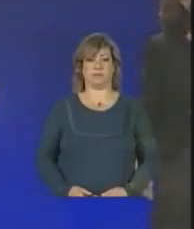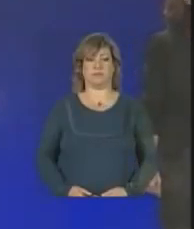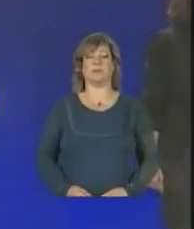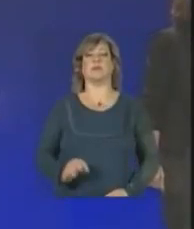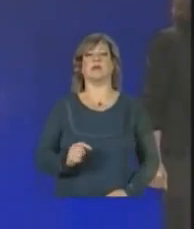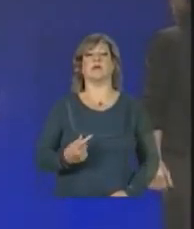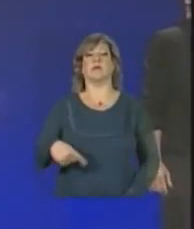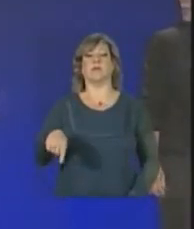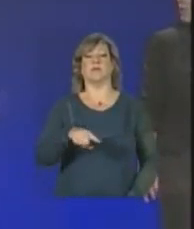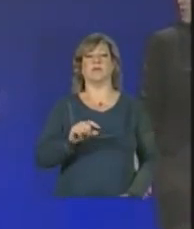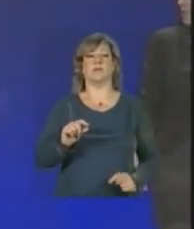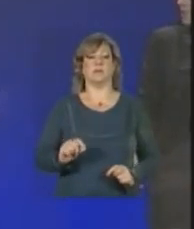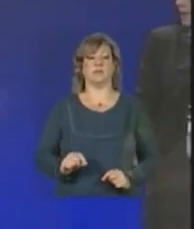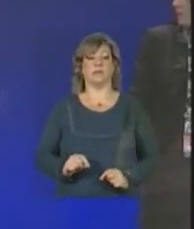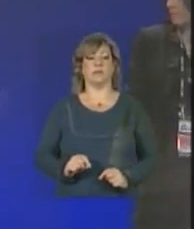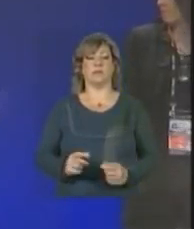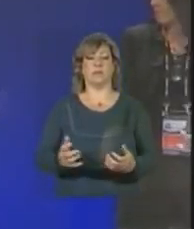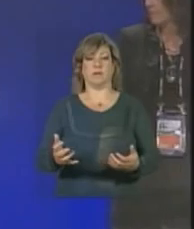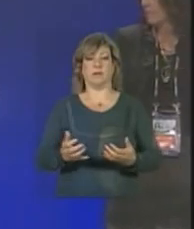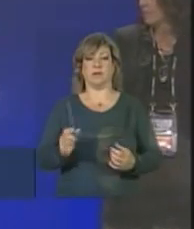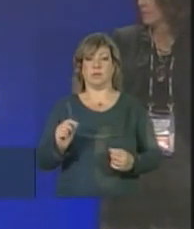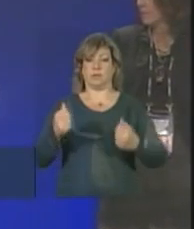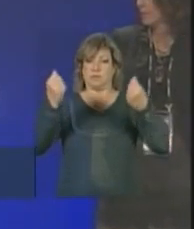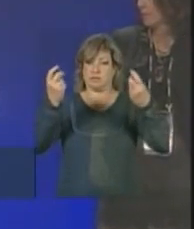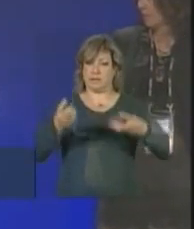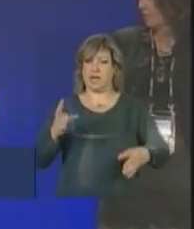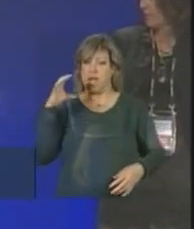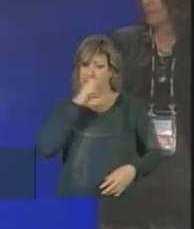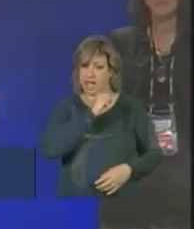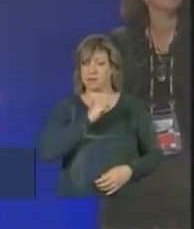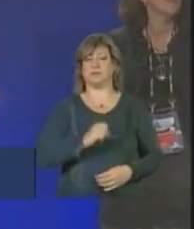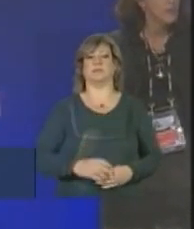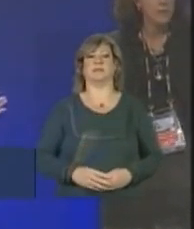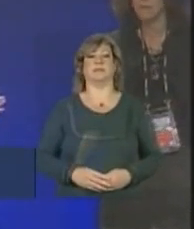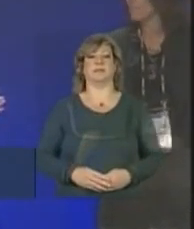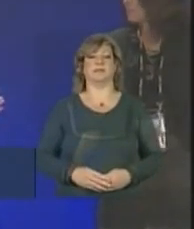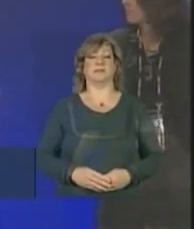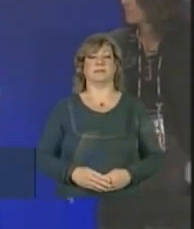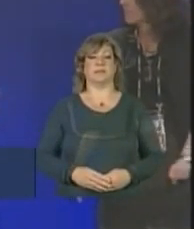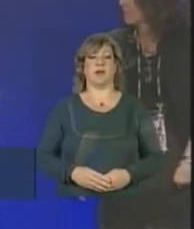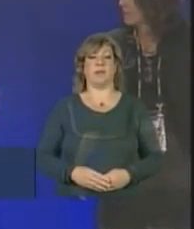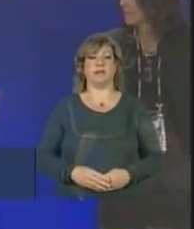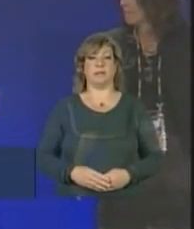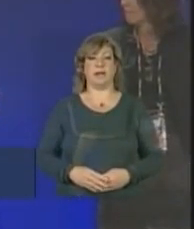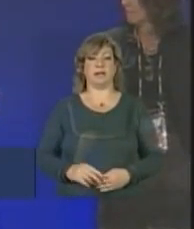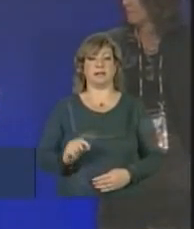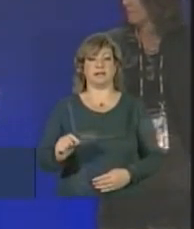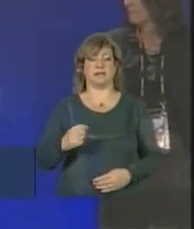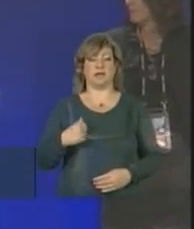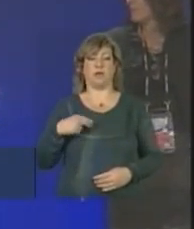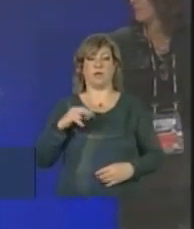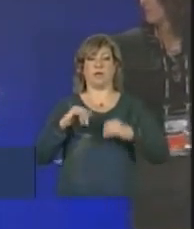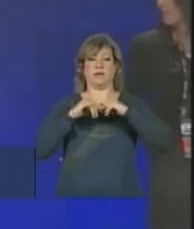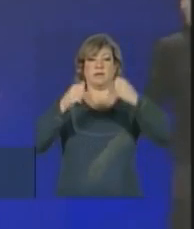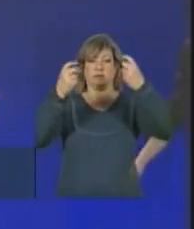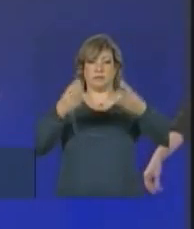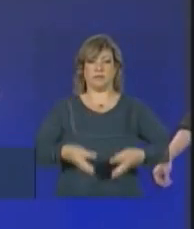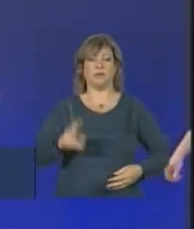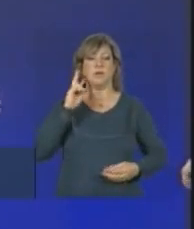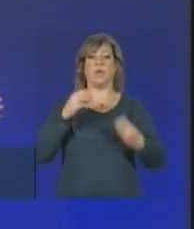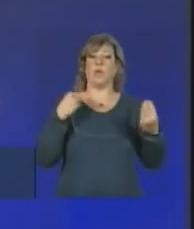vocês querem uma apresentaçãozinha rapidinha? Então, eu vou falar sobre a posição